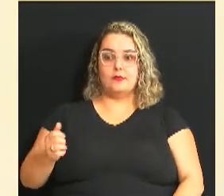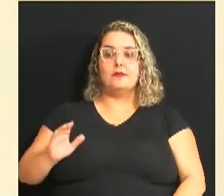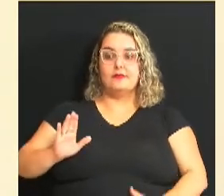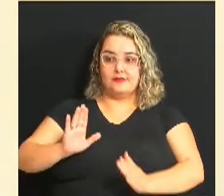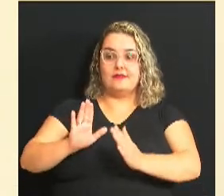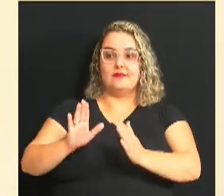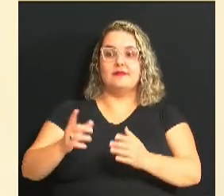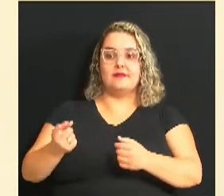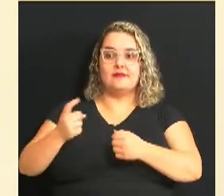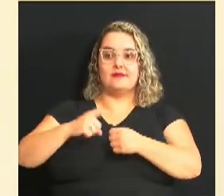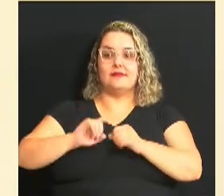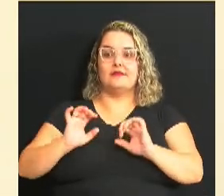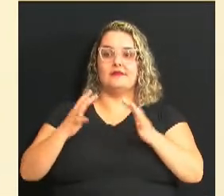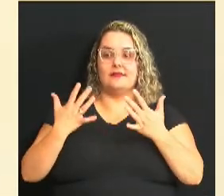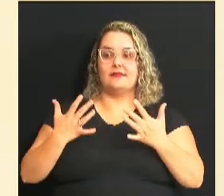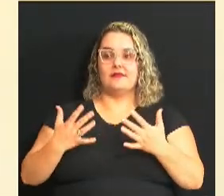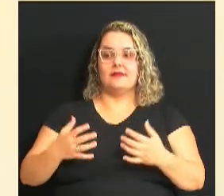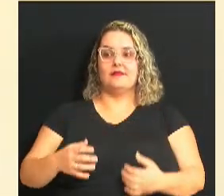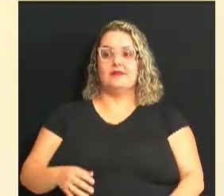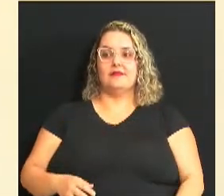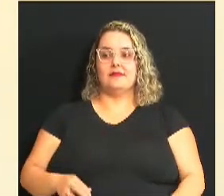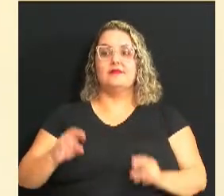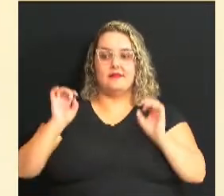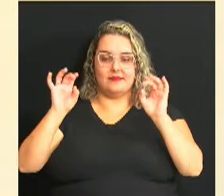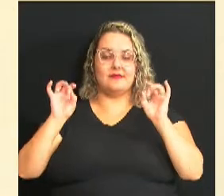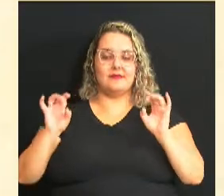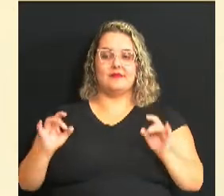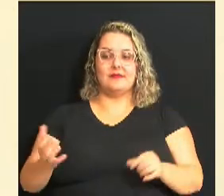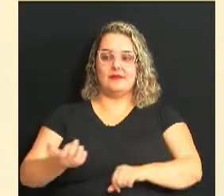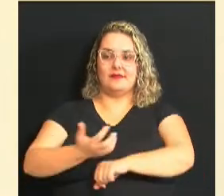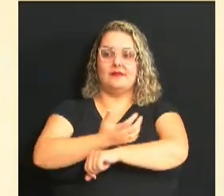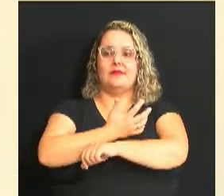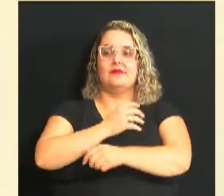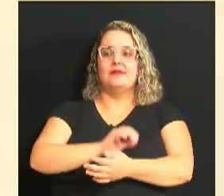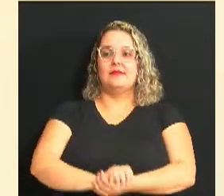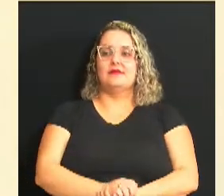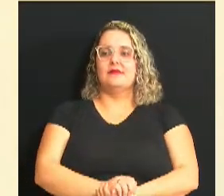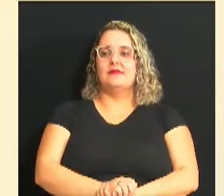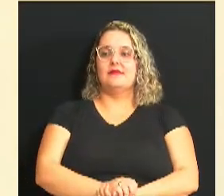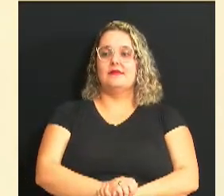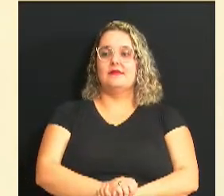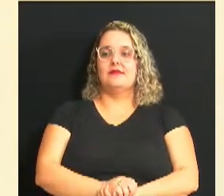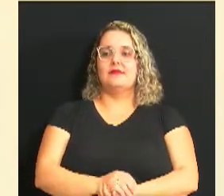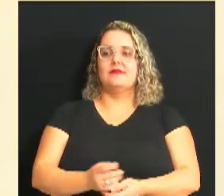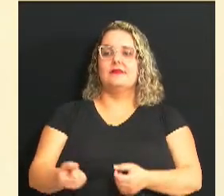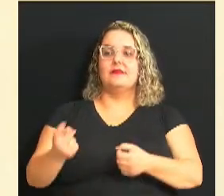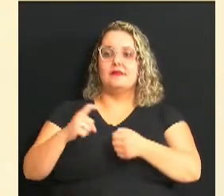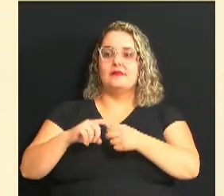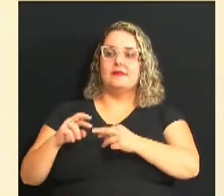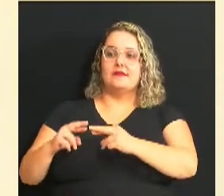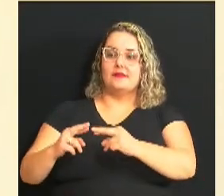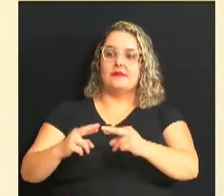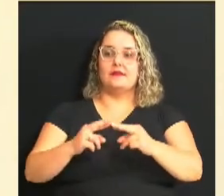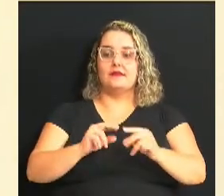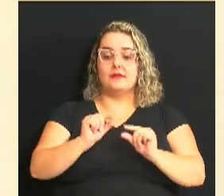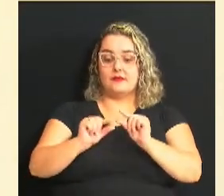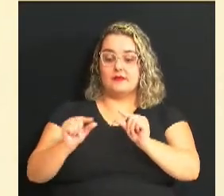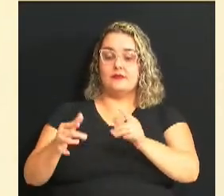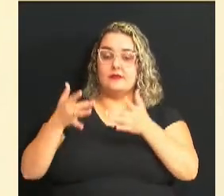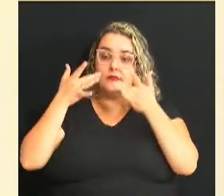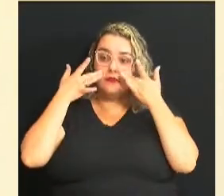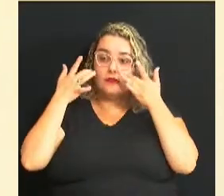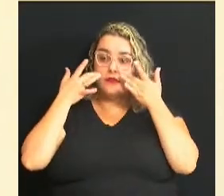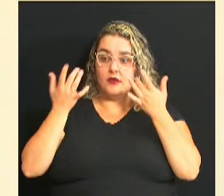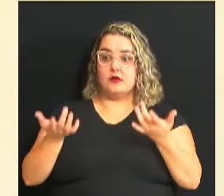desse evento, então está sendo muito, muito, muito especial mesmo, muito emocionante retomar essa rede de pequenos teatros que estão